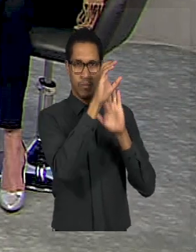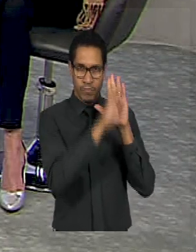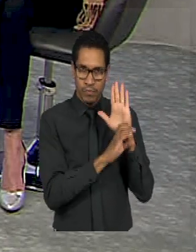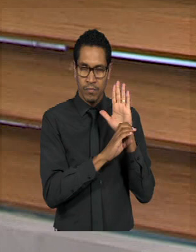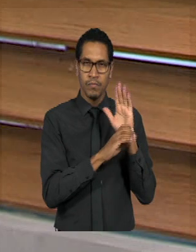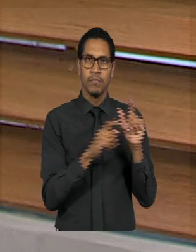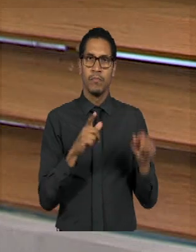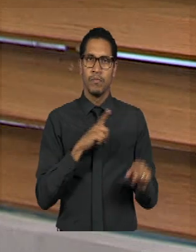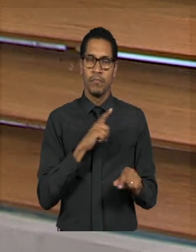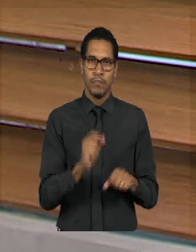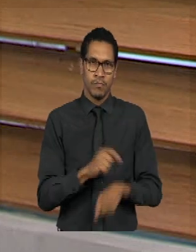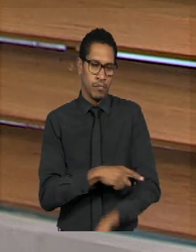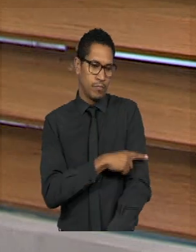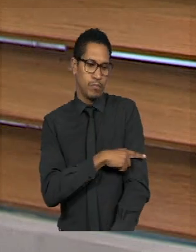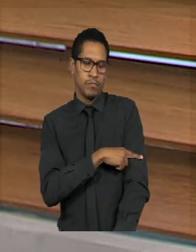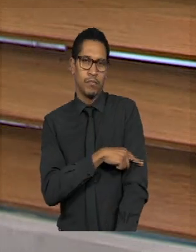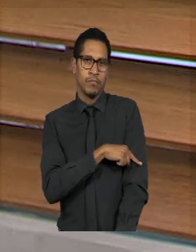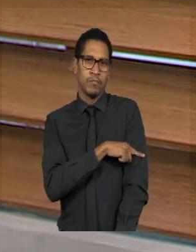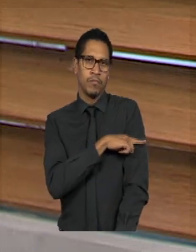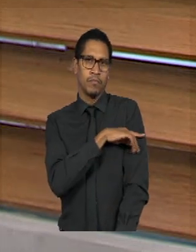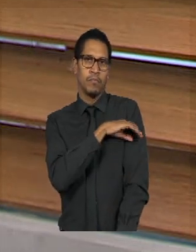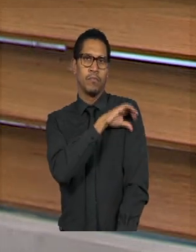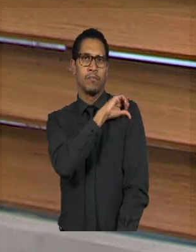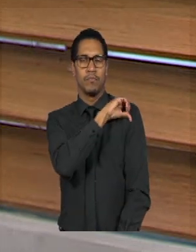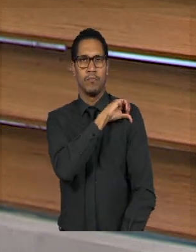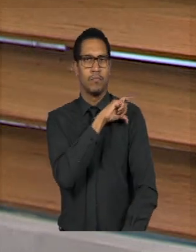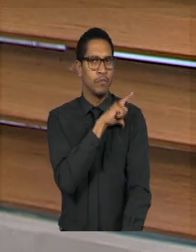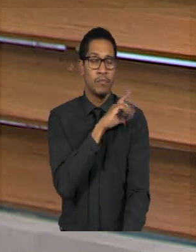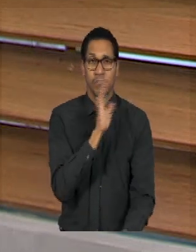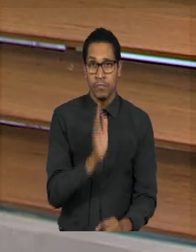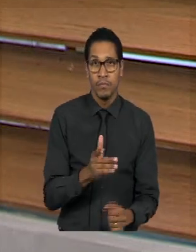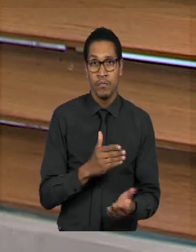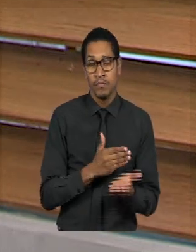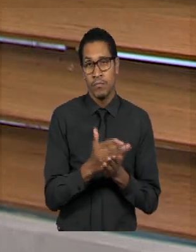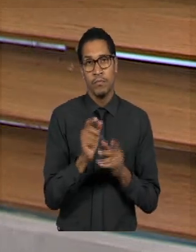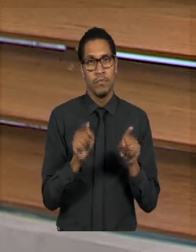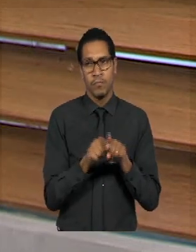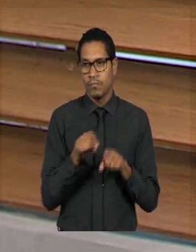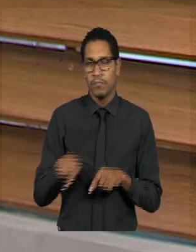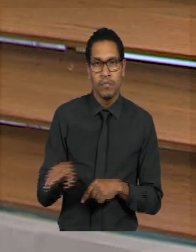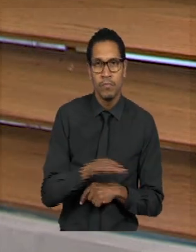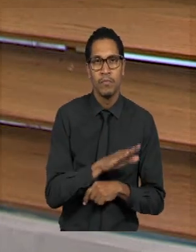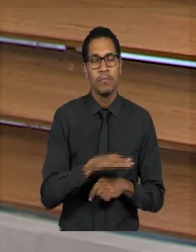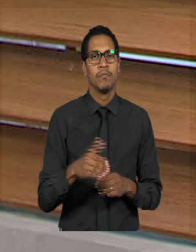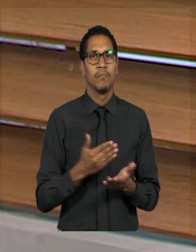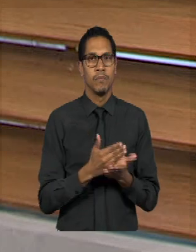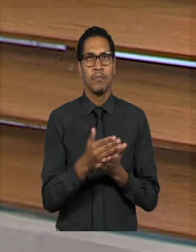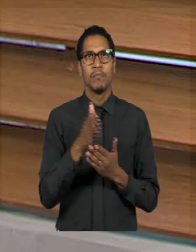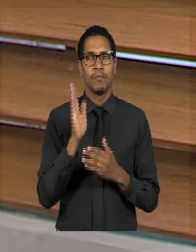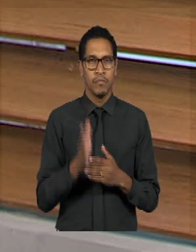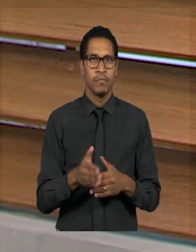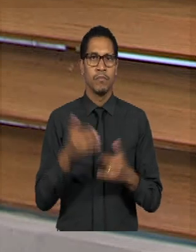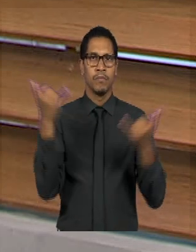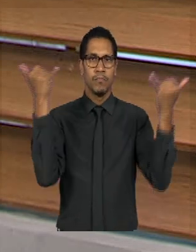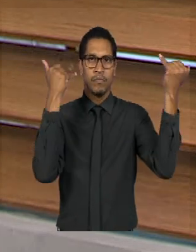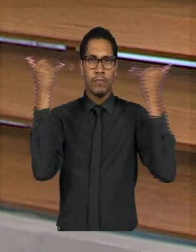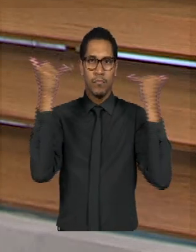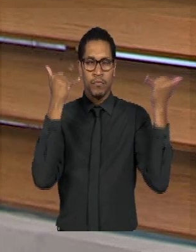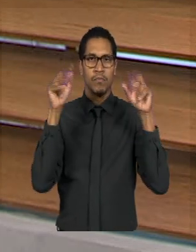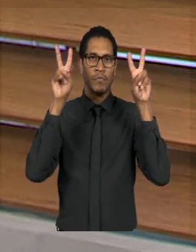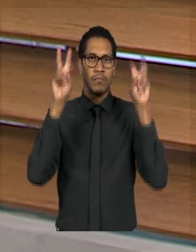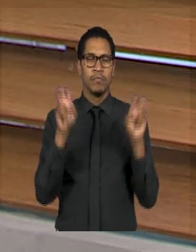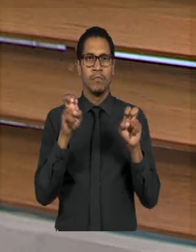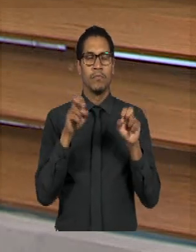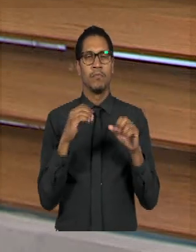primário, imagina as crianças começarem desde o pré-primário ouvir sobre